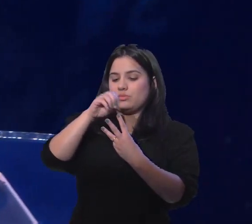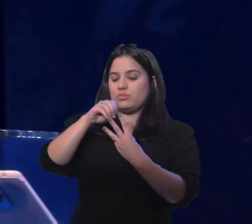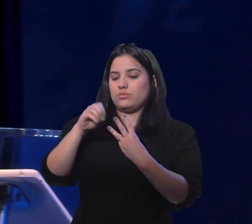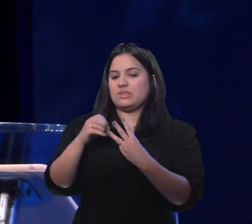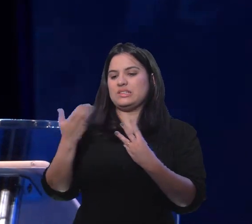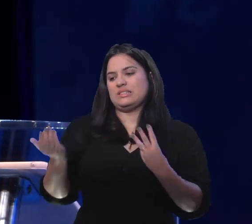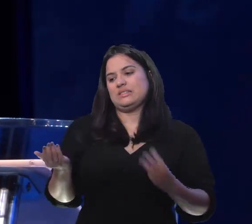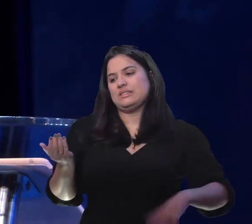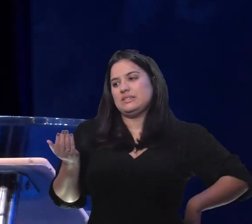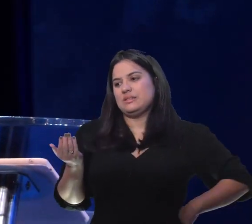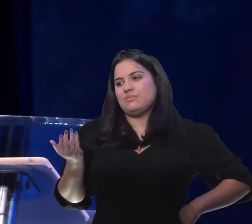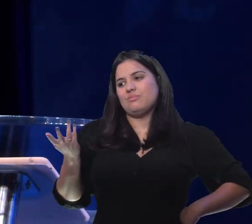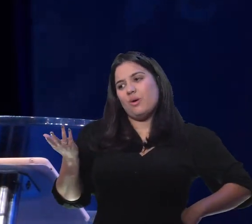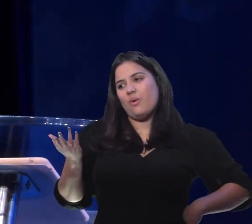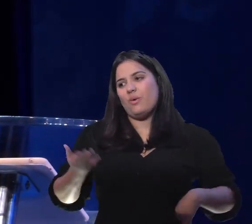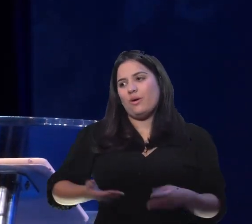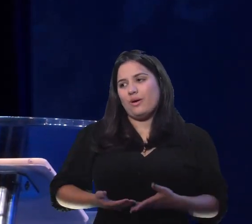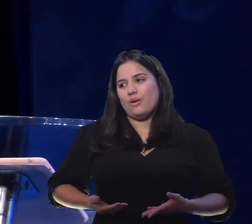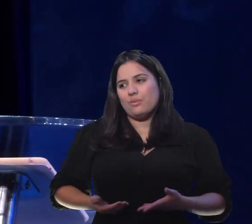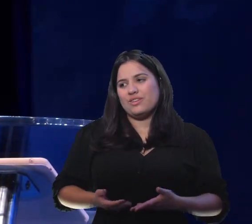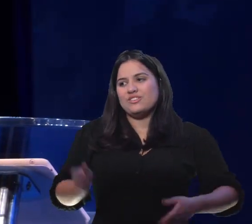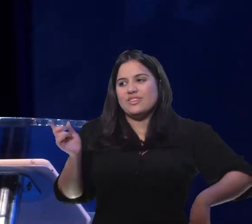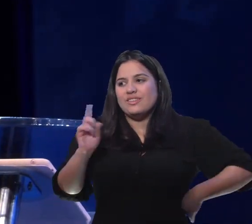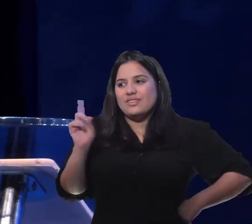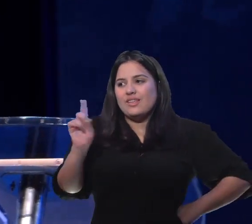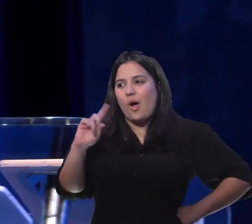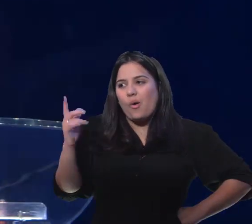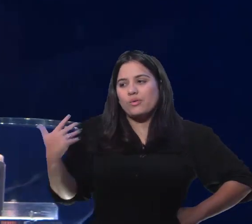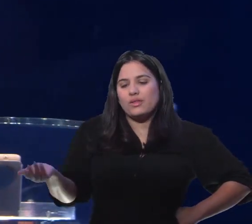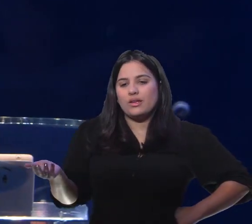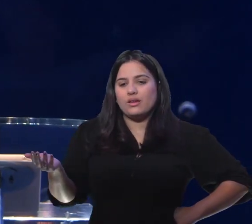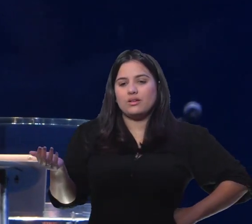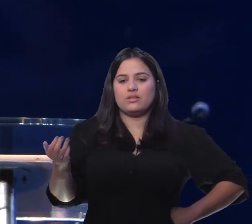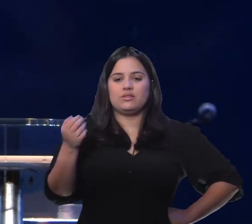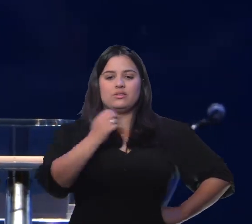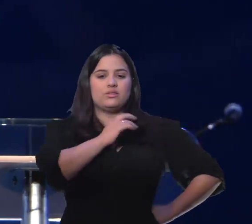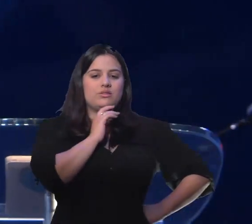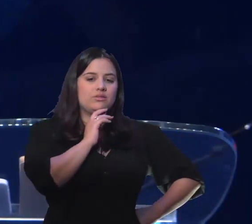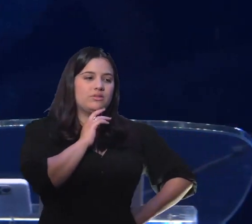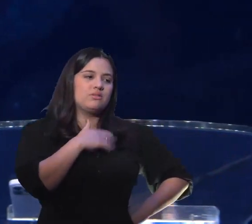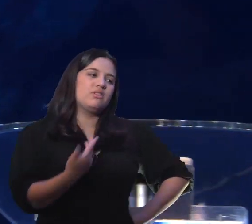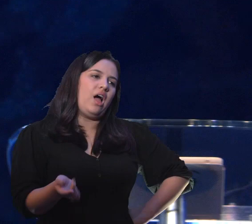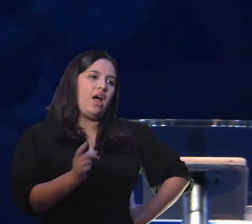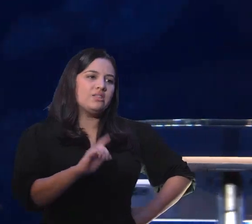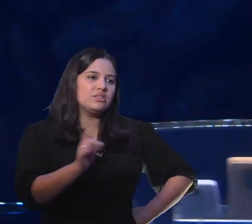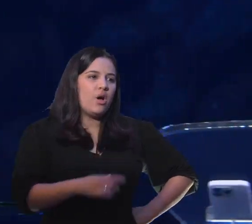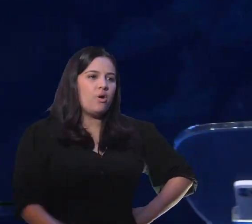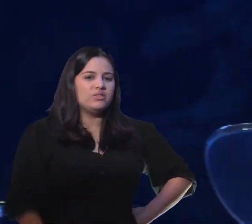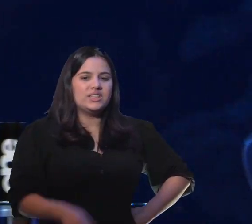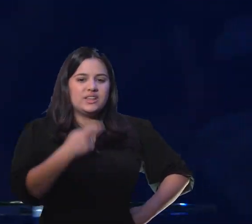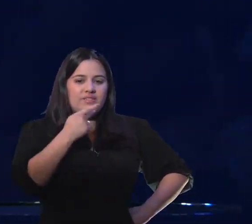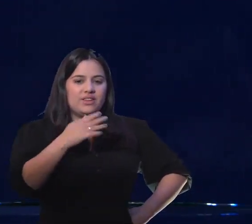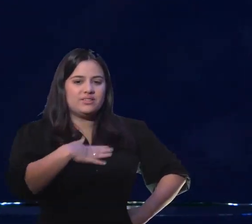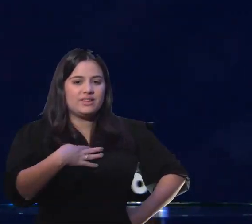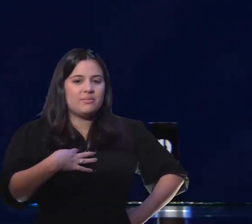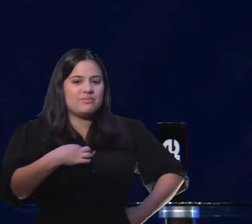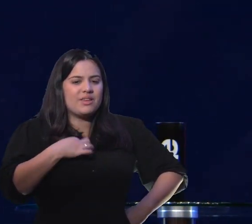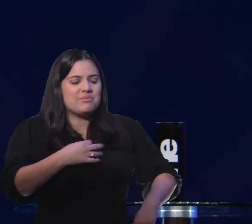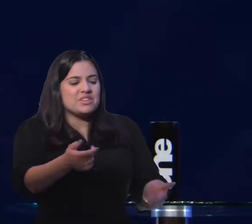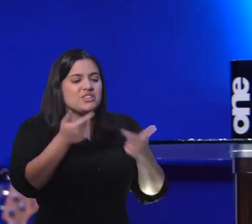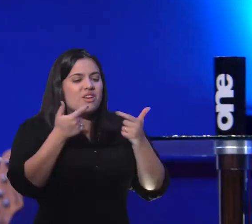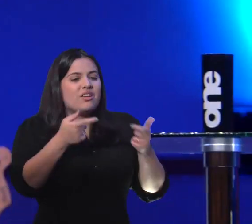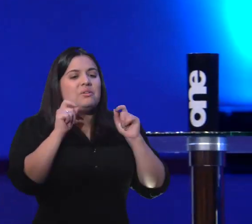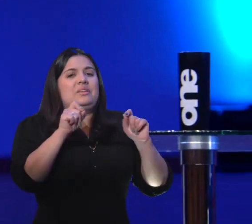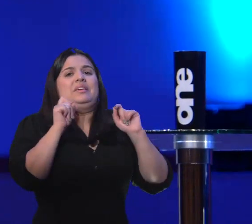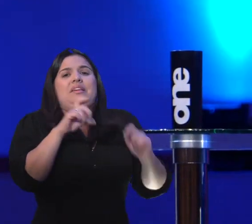poxa, Rê, cropped não, né? Aí eu fiquei, tipo... não, cara. Não. Sério, que chata, cara. O que